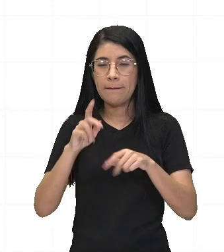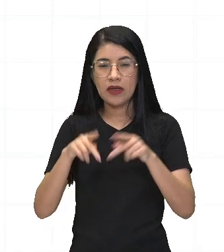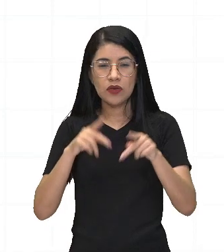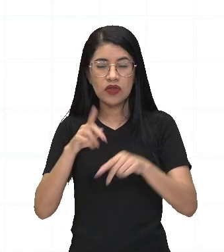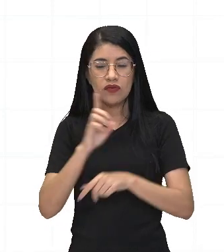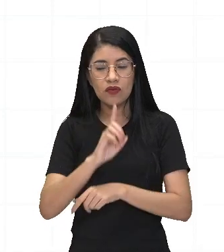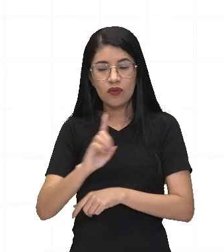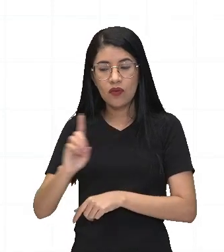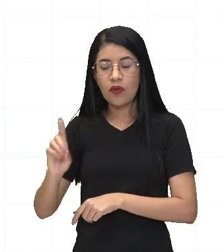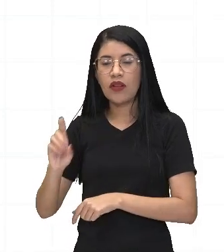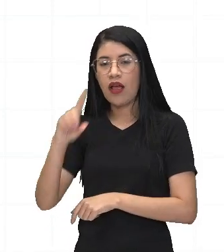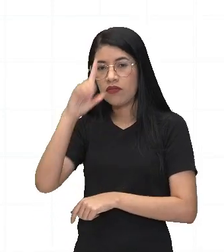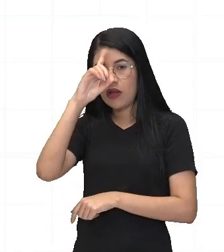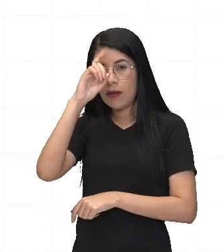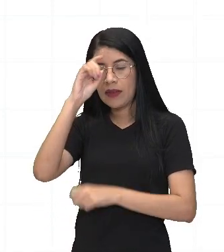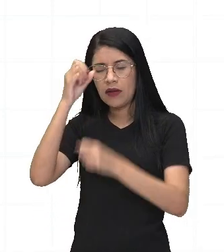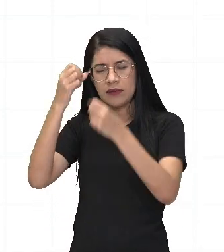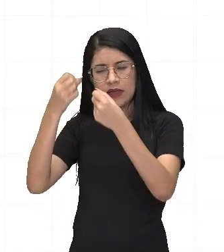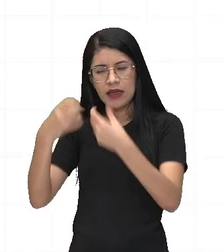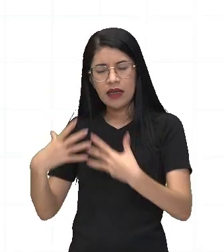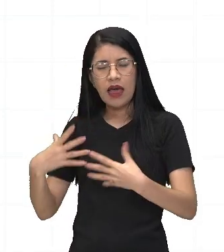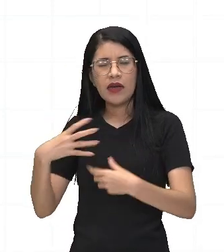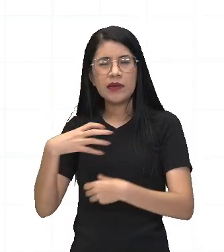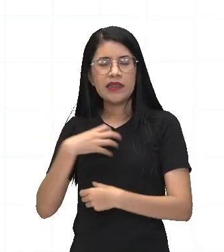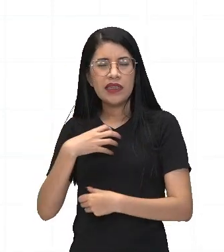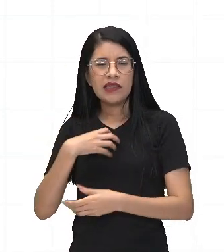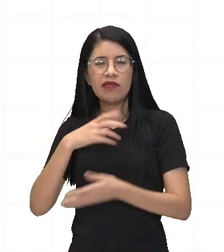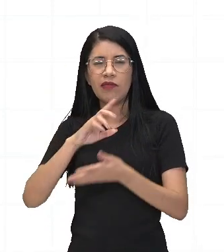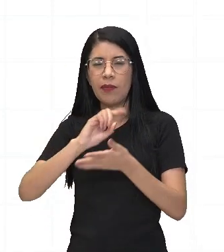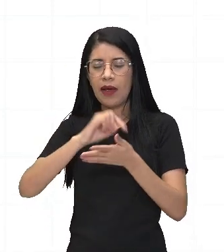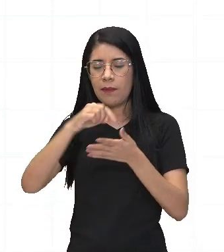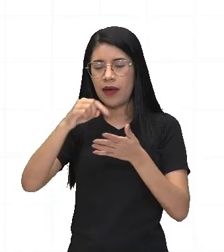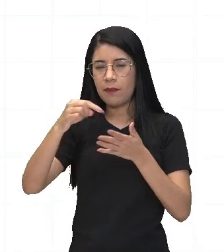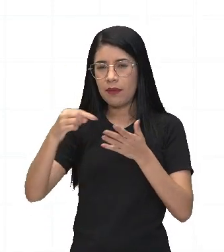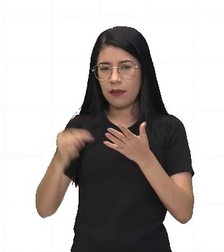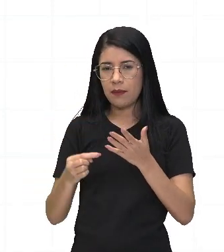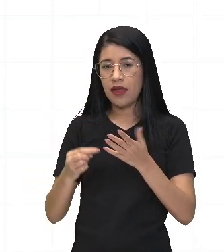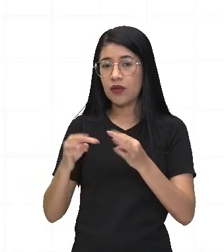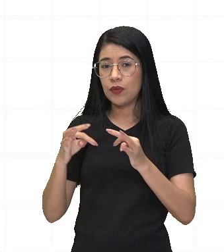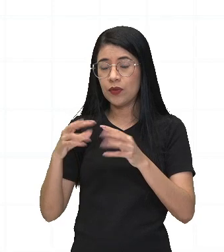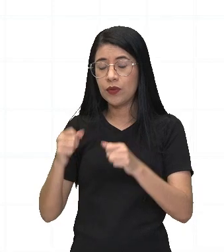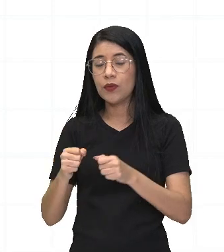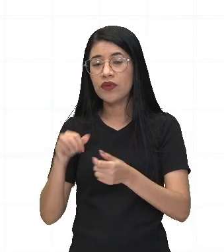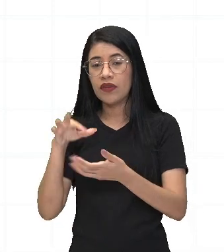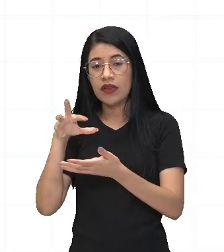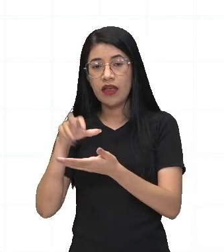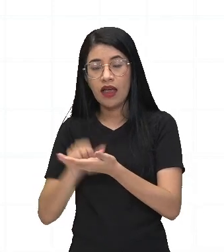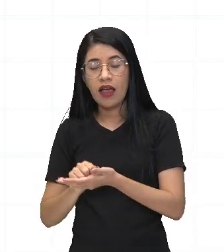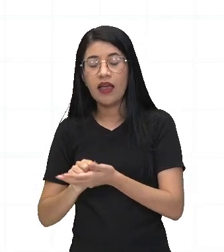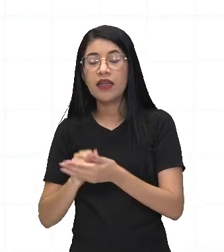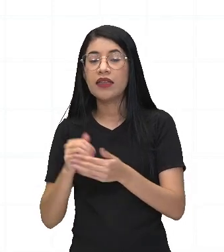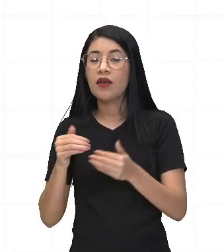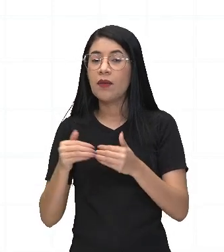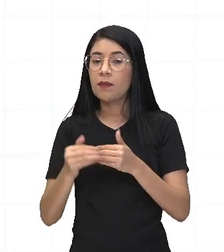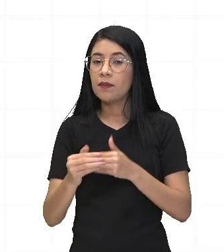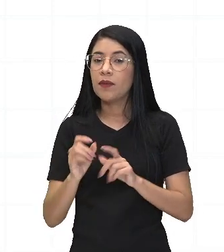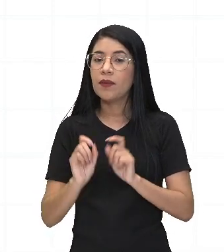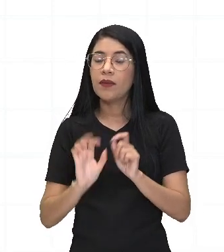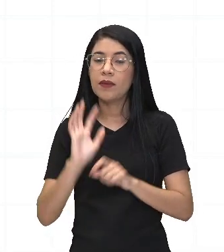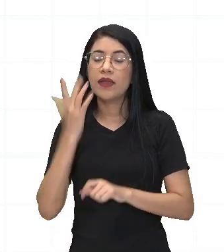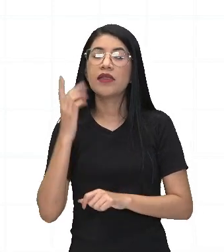falaram que estavam sentindo seus sinais e sintomas e, a partir daí, foi feito o exame